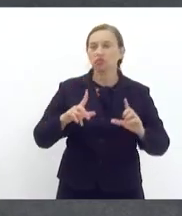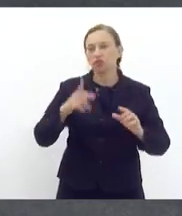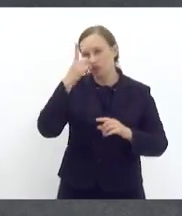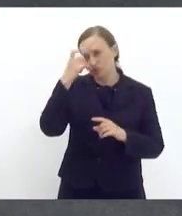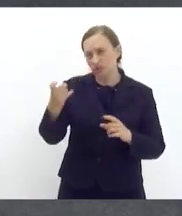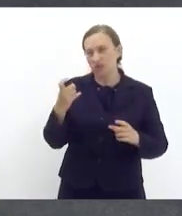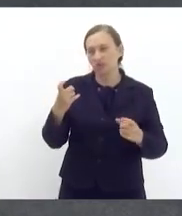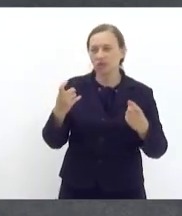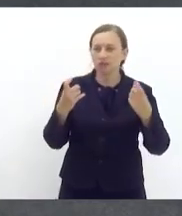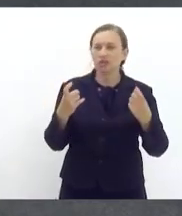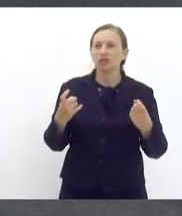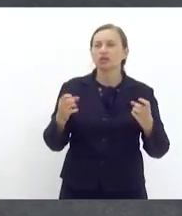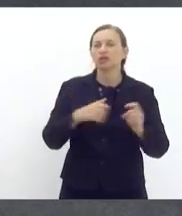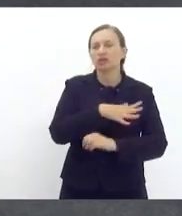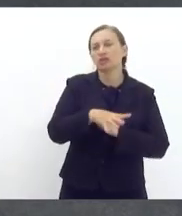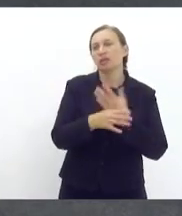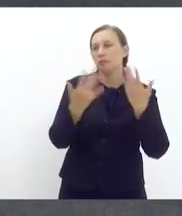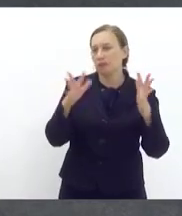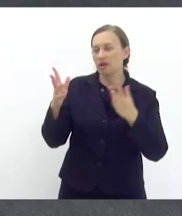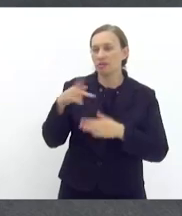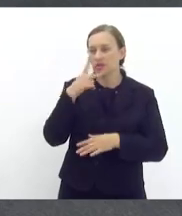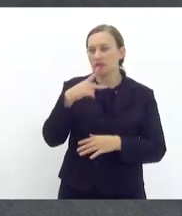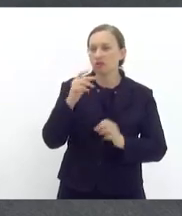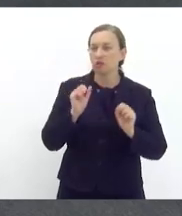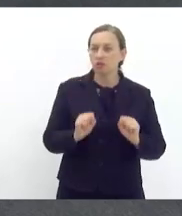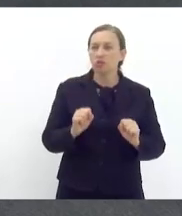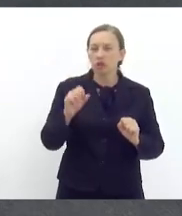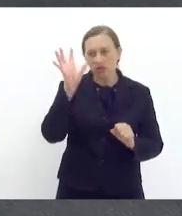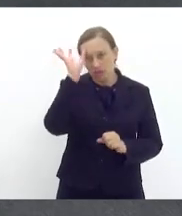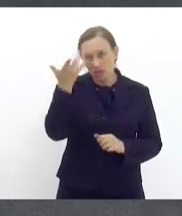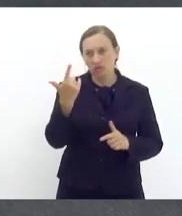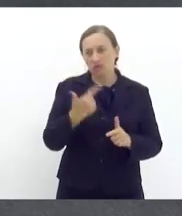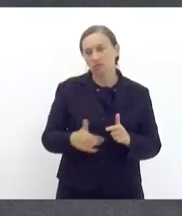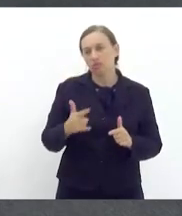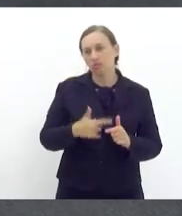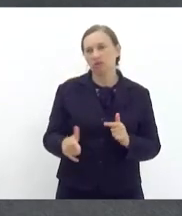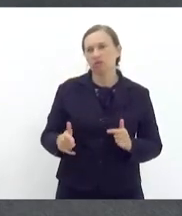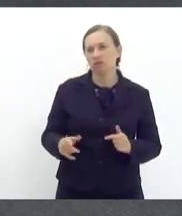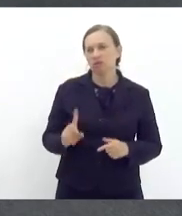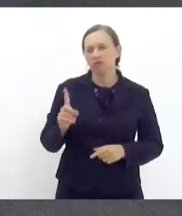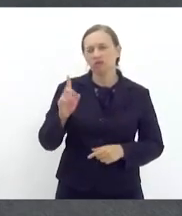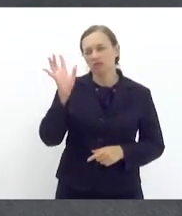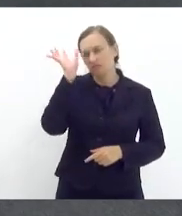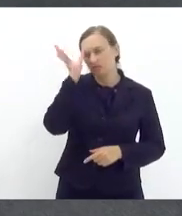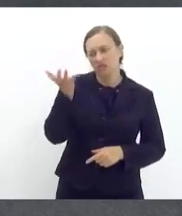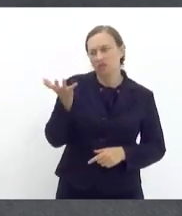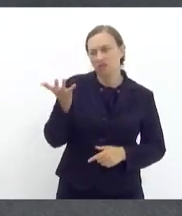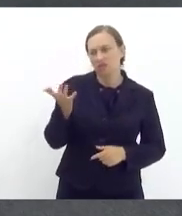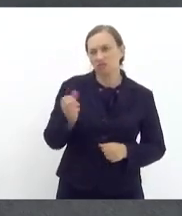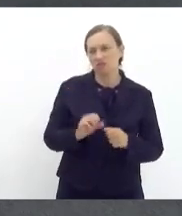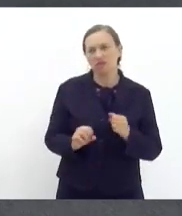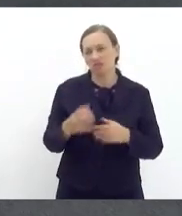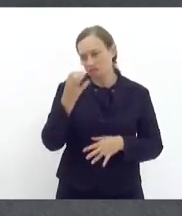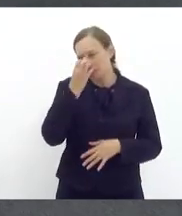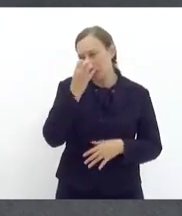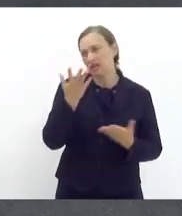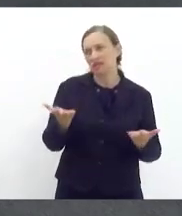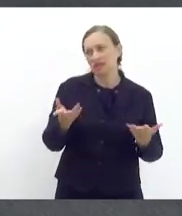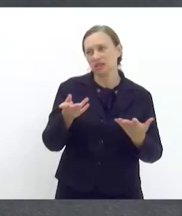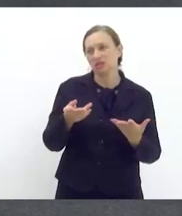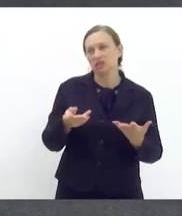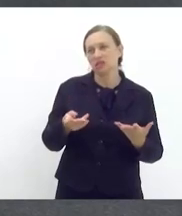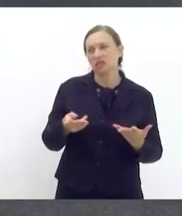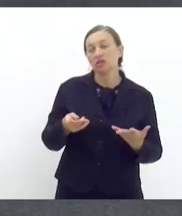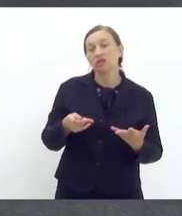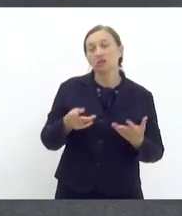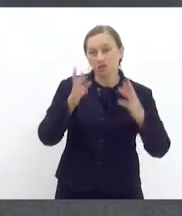sociedade então parabéns pela fala e que a gente possa resolver esse problema e nós não vamos resolver fazendo pirotecnia com discurso sério